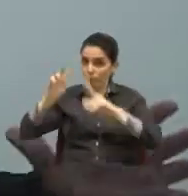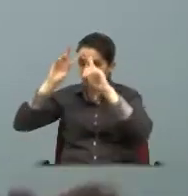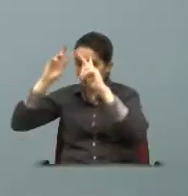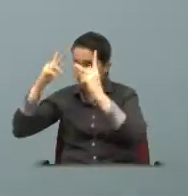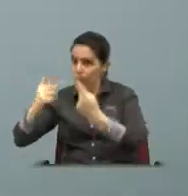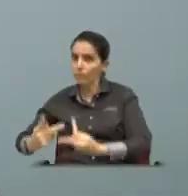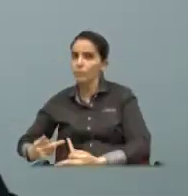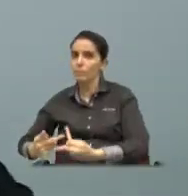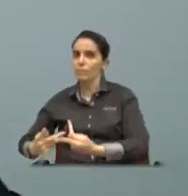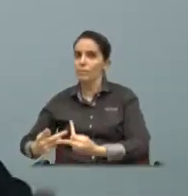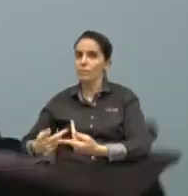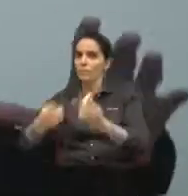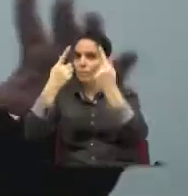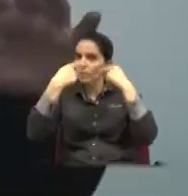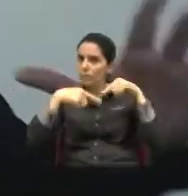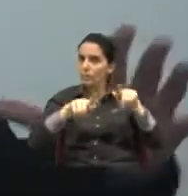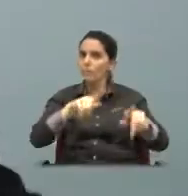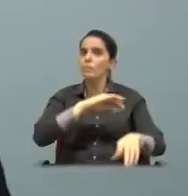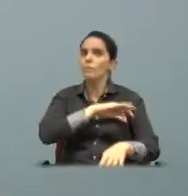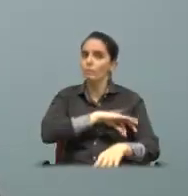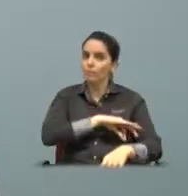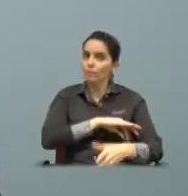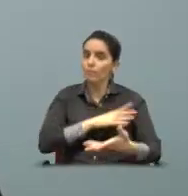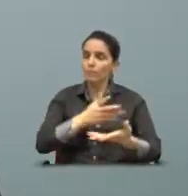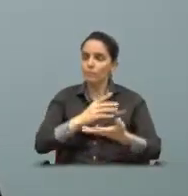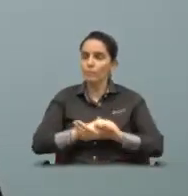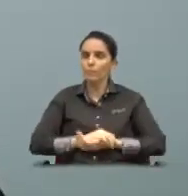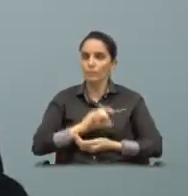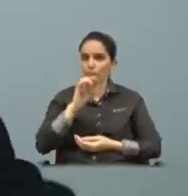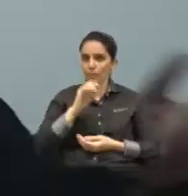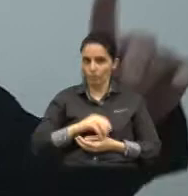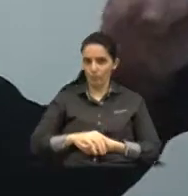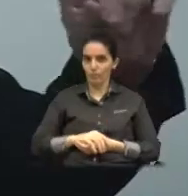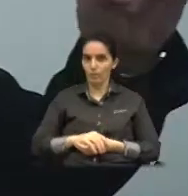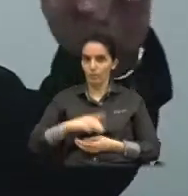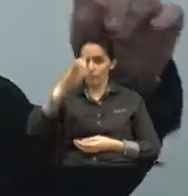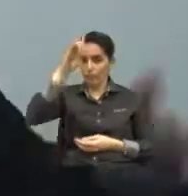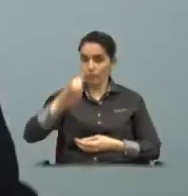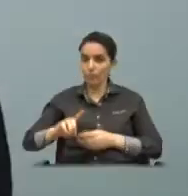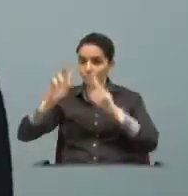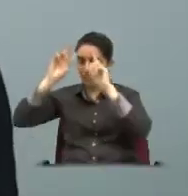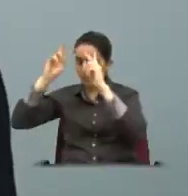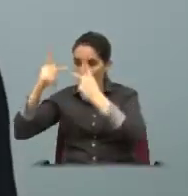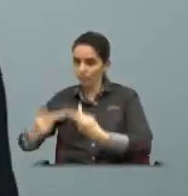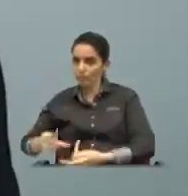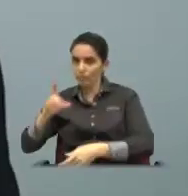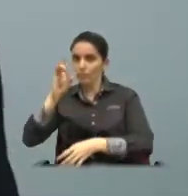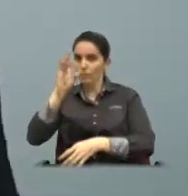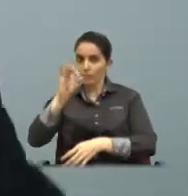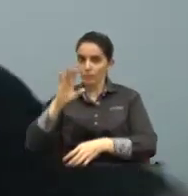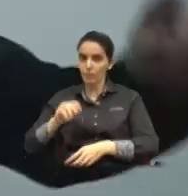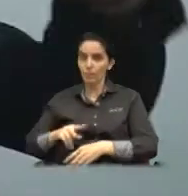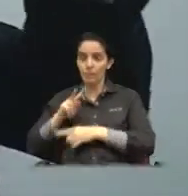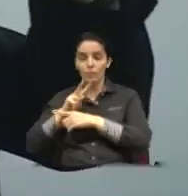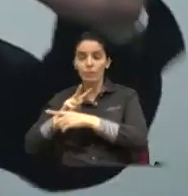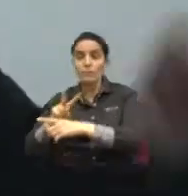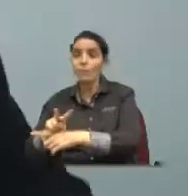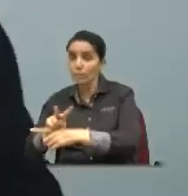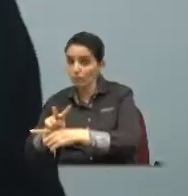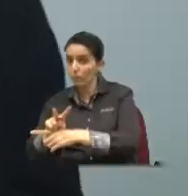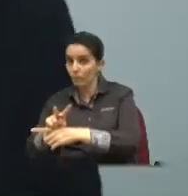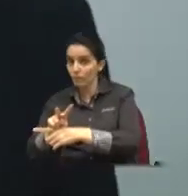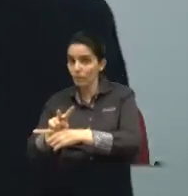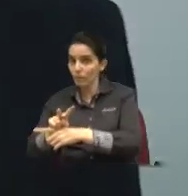direitos, que eu só vejo cuidando de bandido. Eu não vejo essas pessoas que cuidam dos direitos lá de